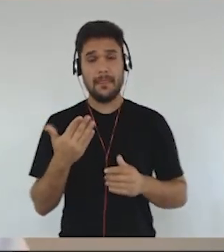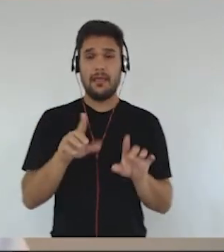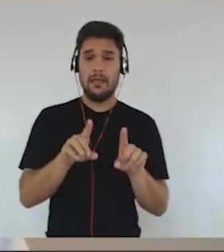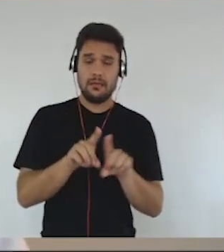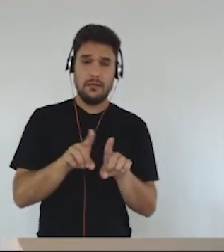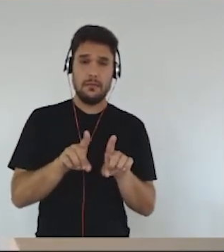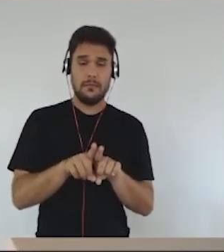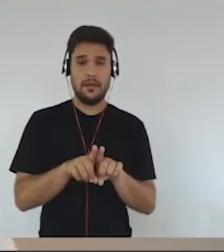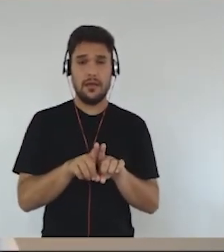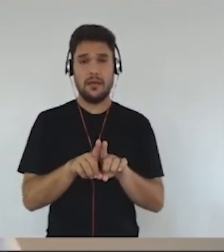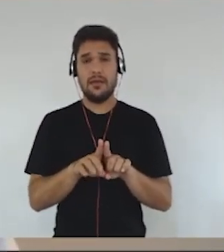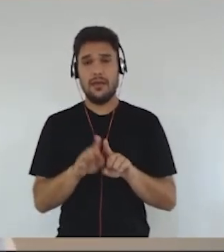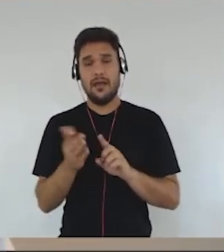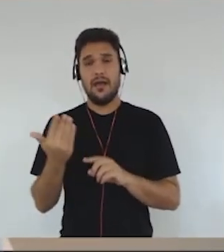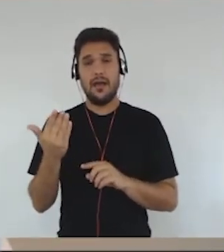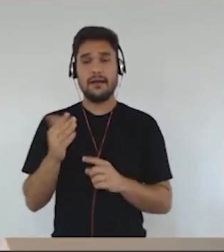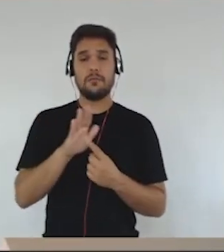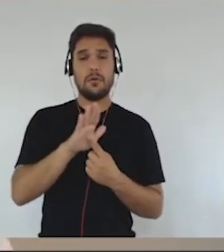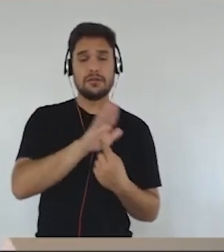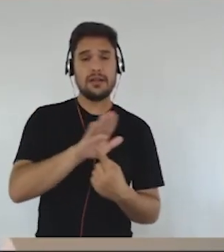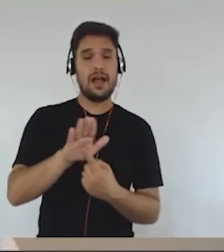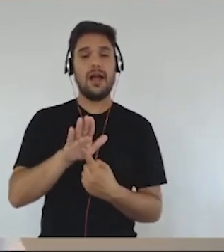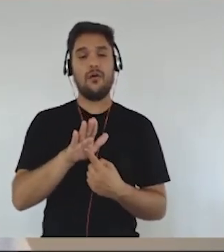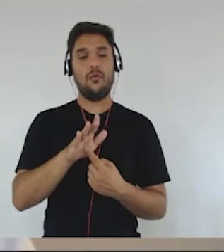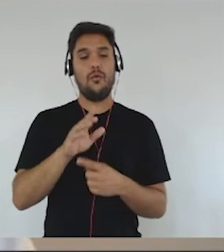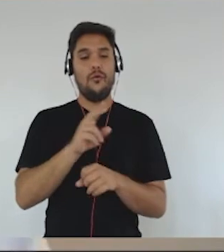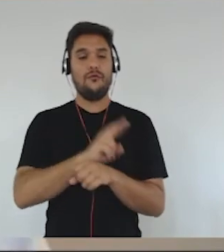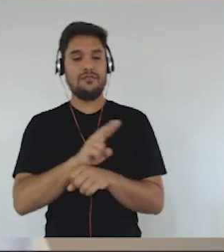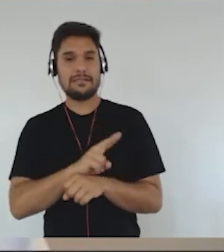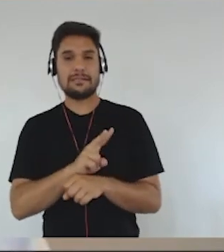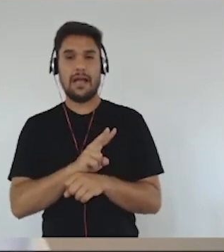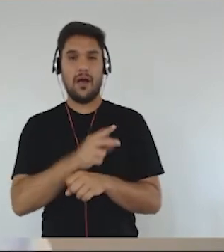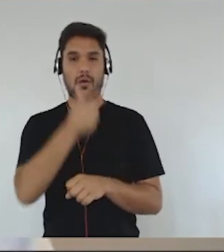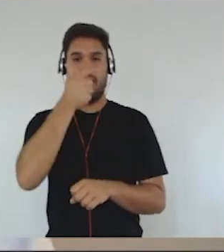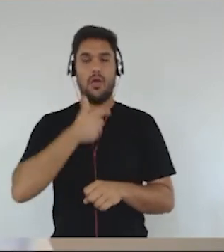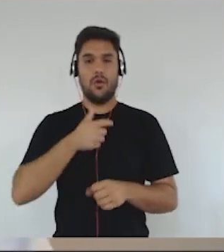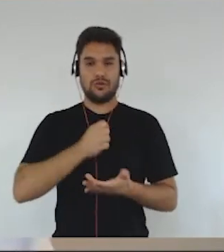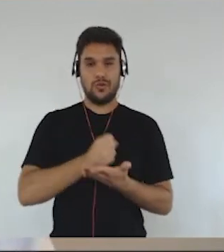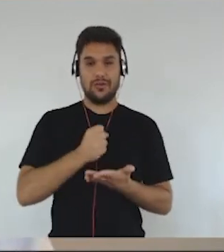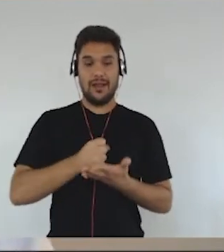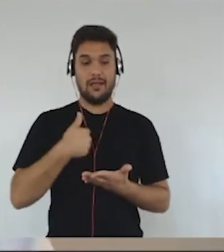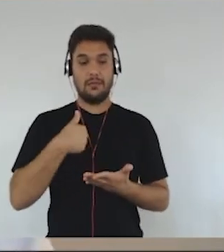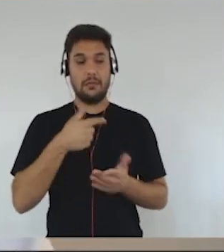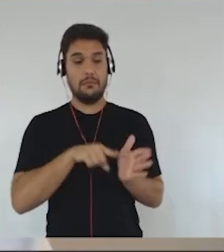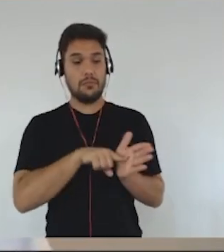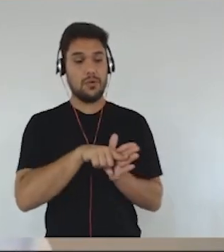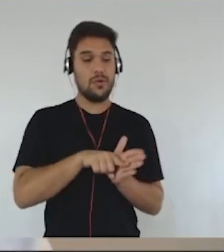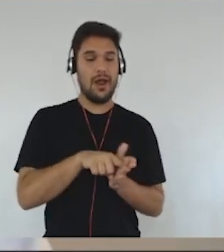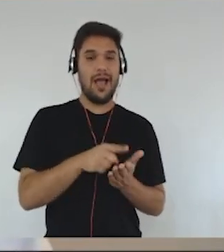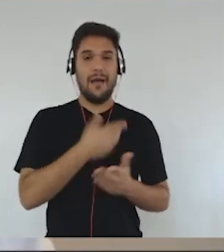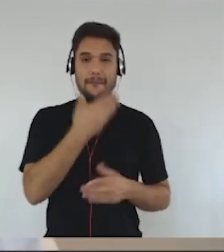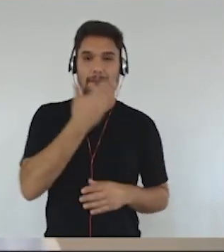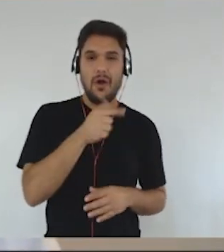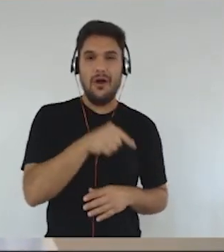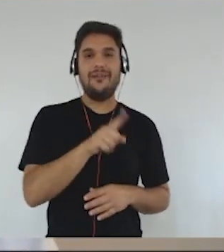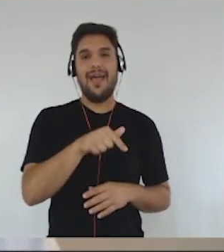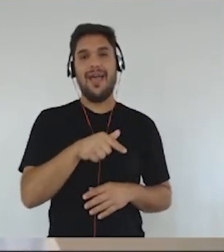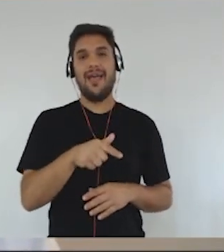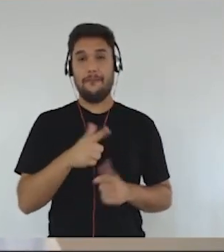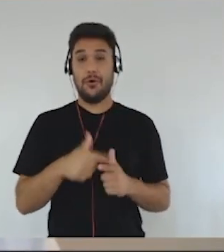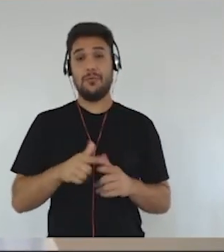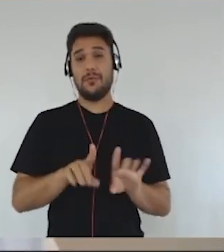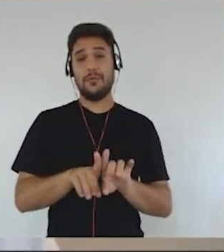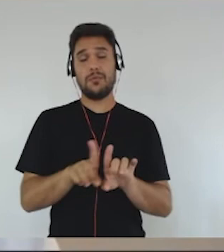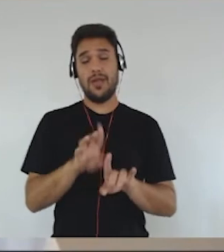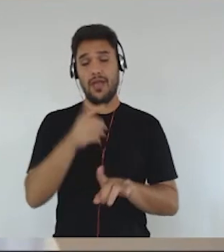também delegar a um fiscal de contrato a aferição de prova de efetividade pode gerar um segundo problema, que eu